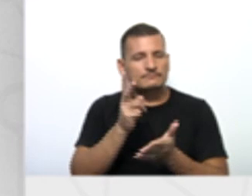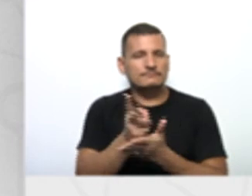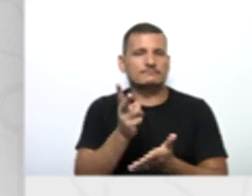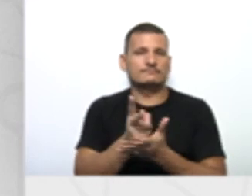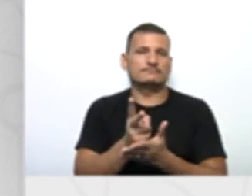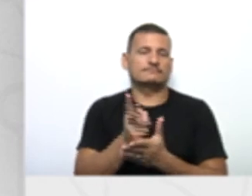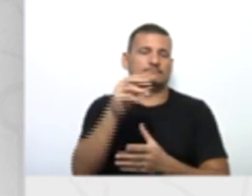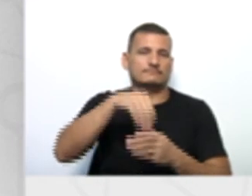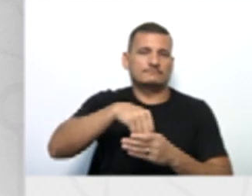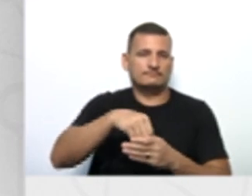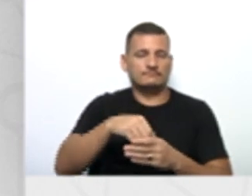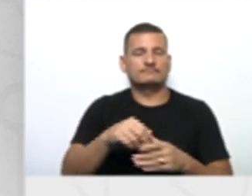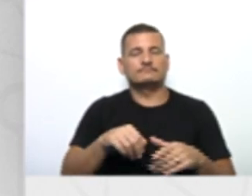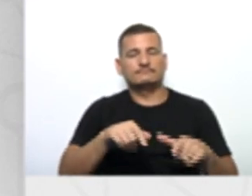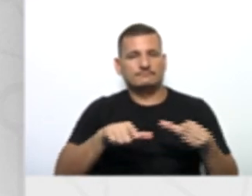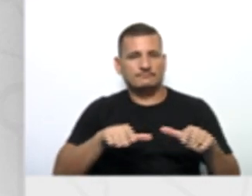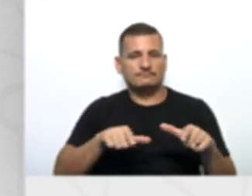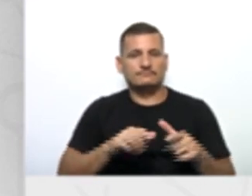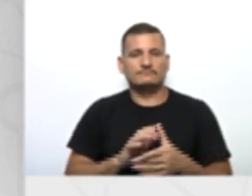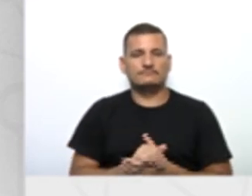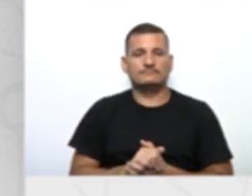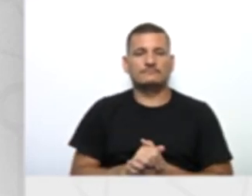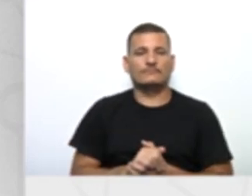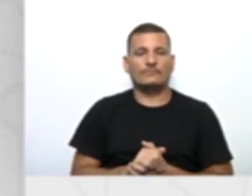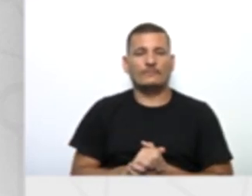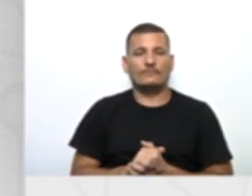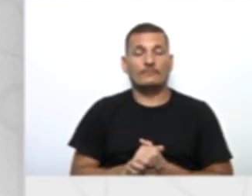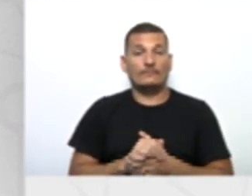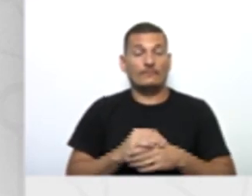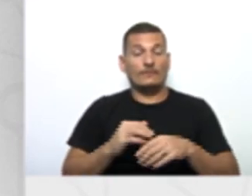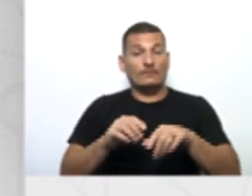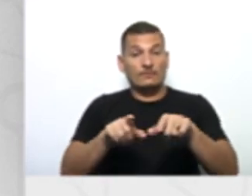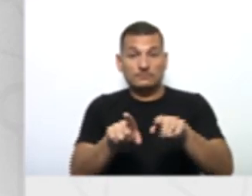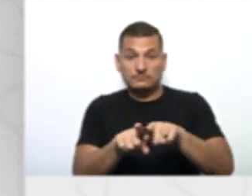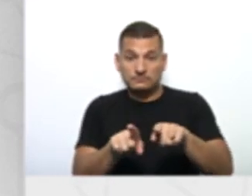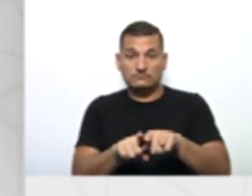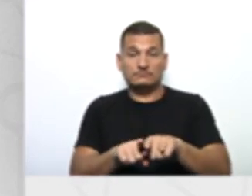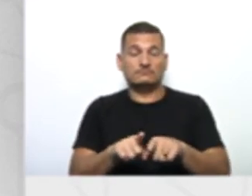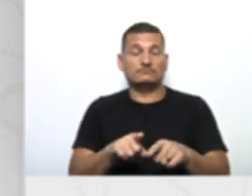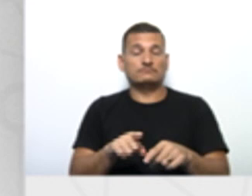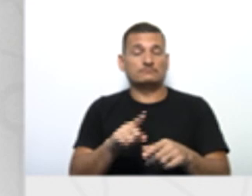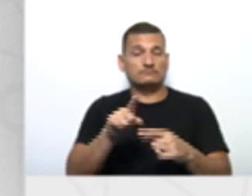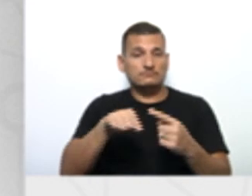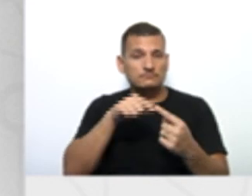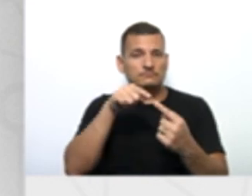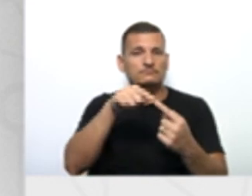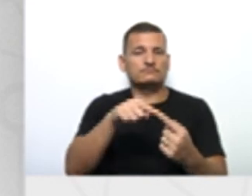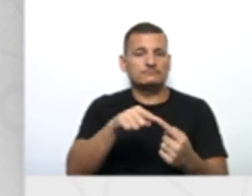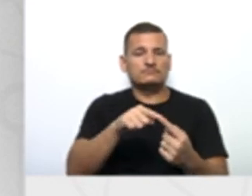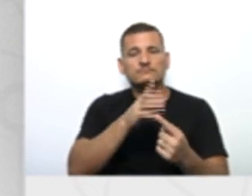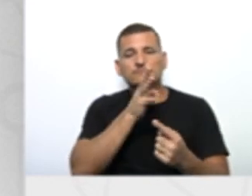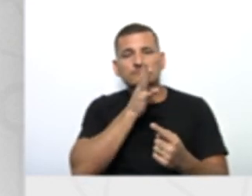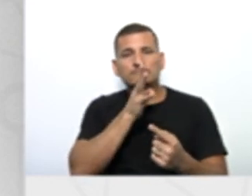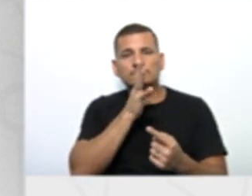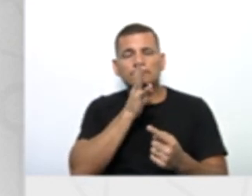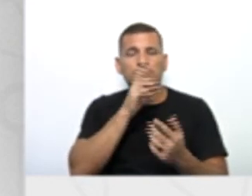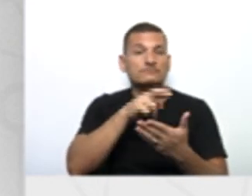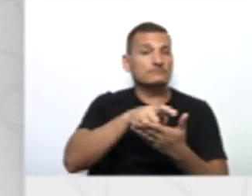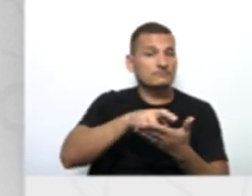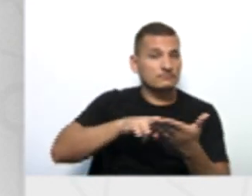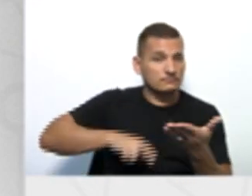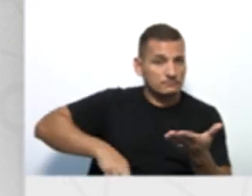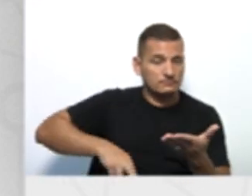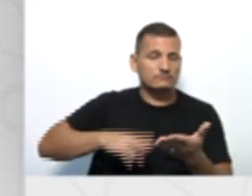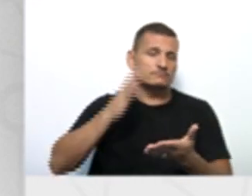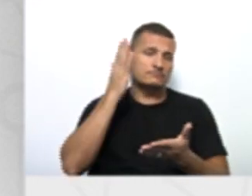atividades. Também temos como objetivo reconhecer os tipos de redação oficial e aplicar o uso